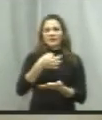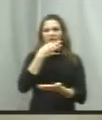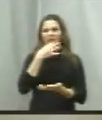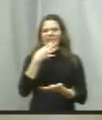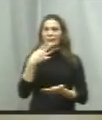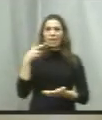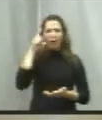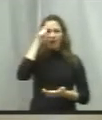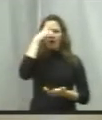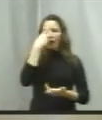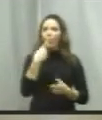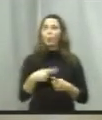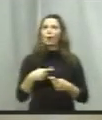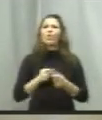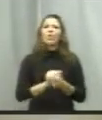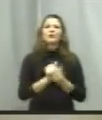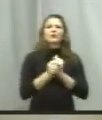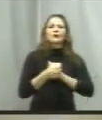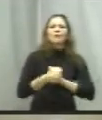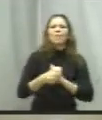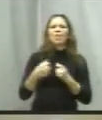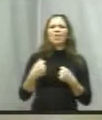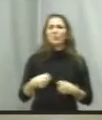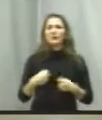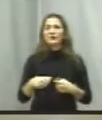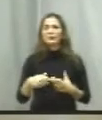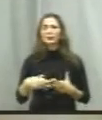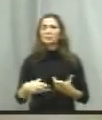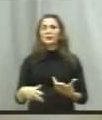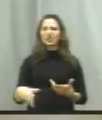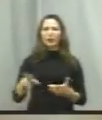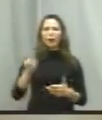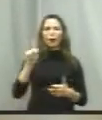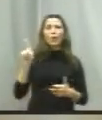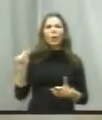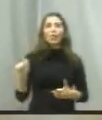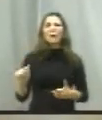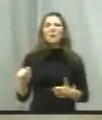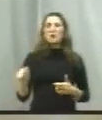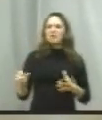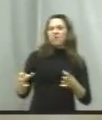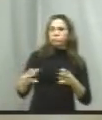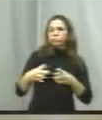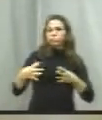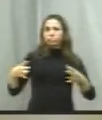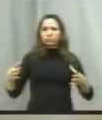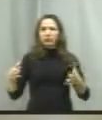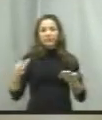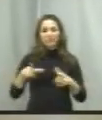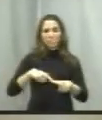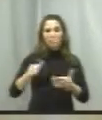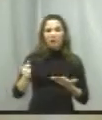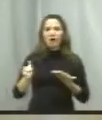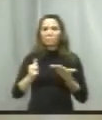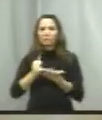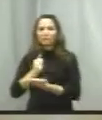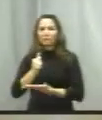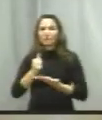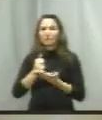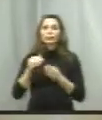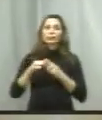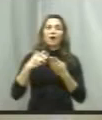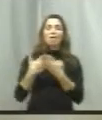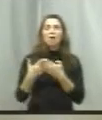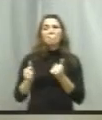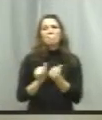raramente. E quem faz esporte não fica indo em médico, não fica enchendo a UPA. A gente tem que fazer um trabalho de base. As escolinhas de esporte